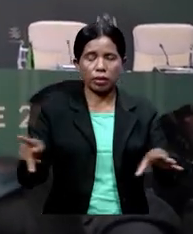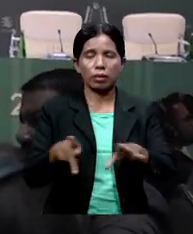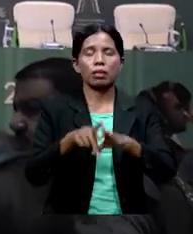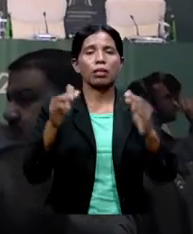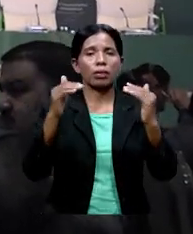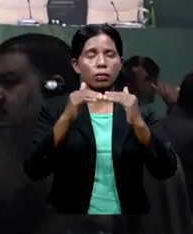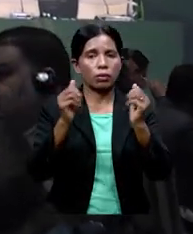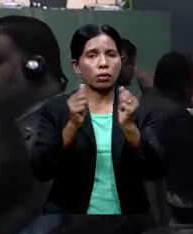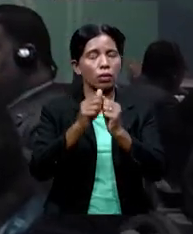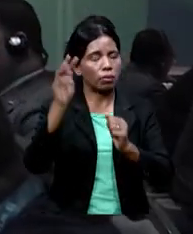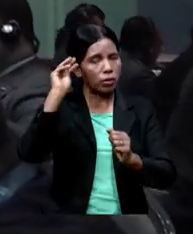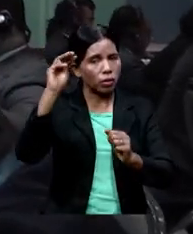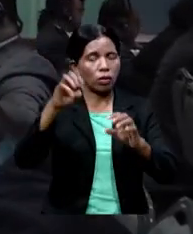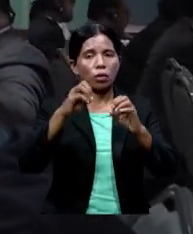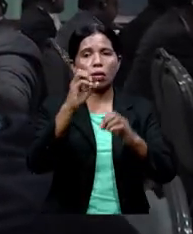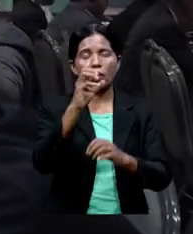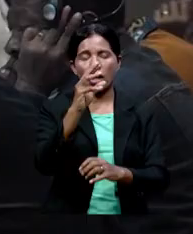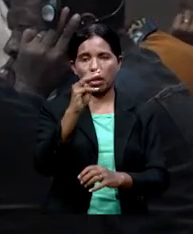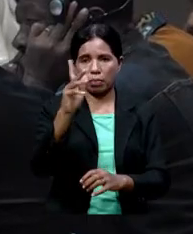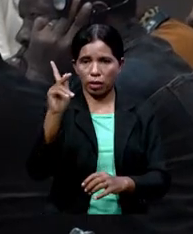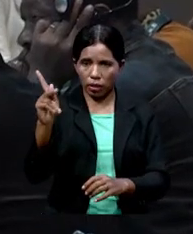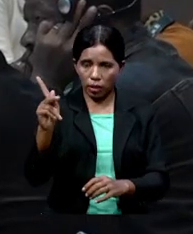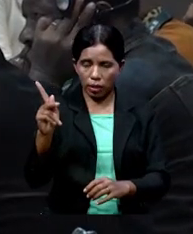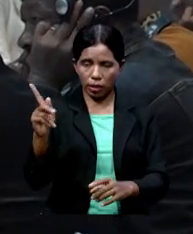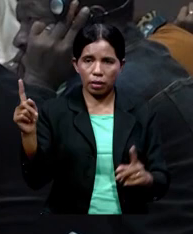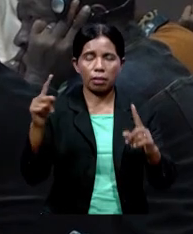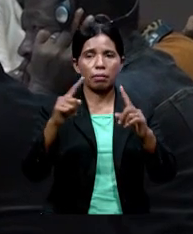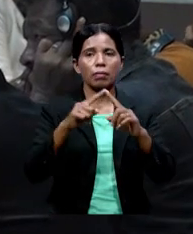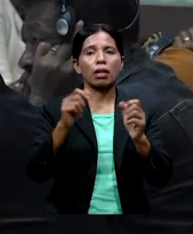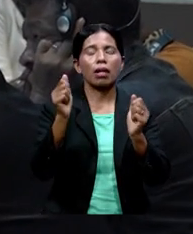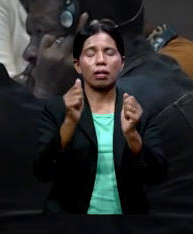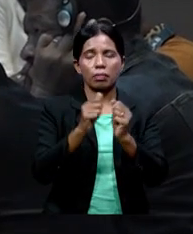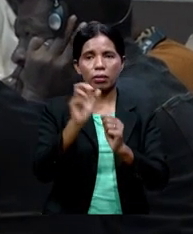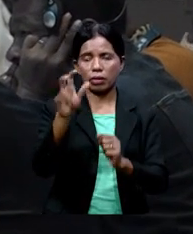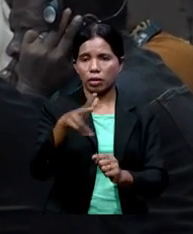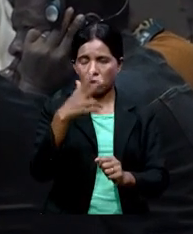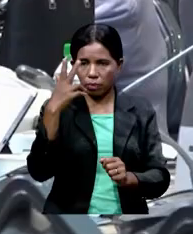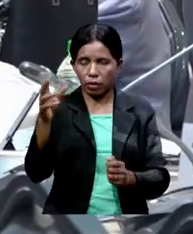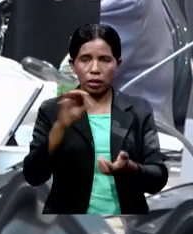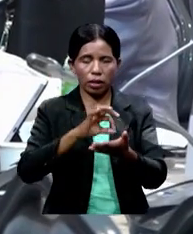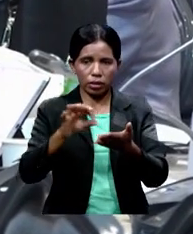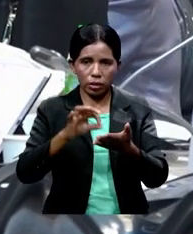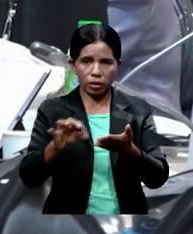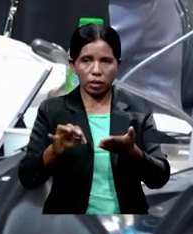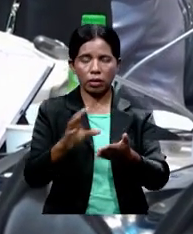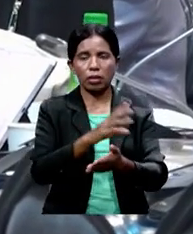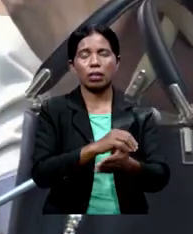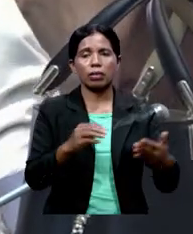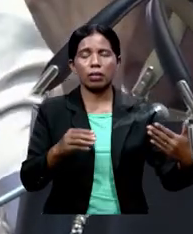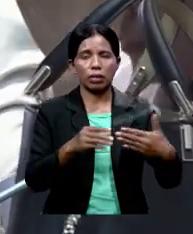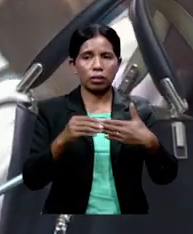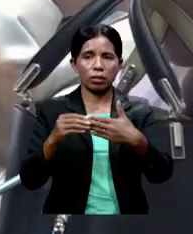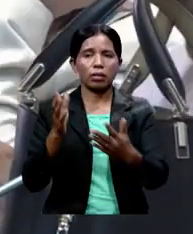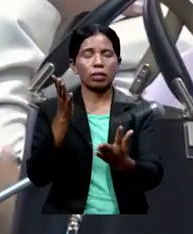conferência ministerial Organização Mundial Comércio badala sanulo resentolo, onde assina tratado formalização